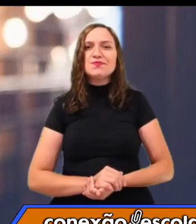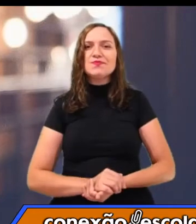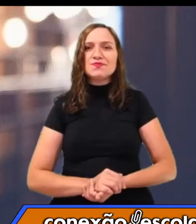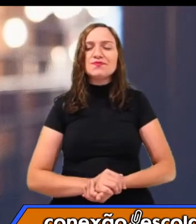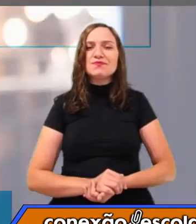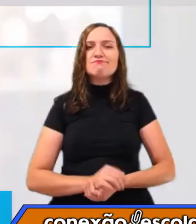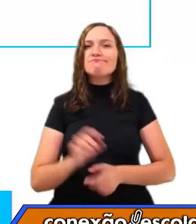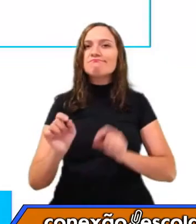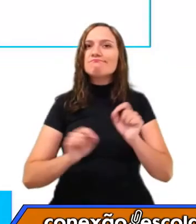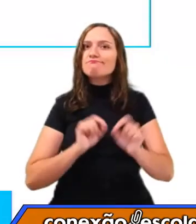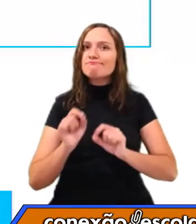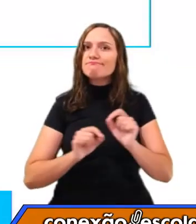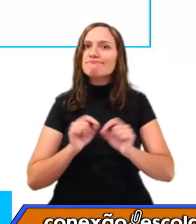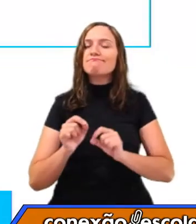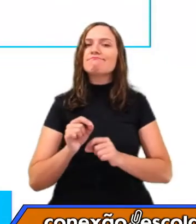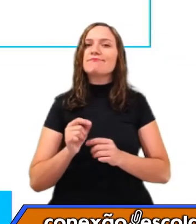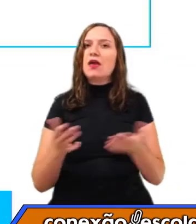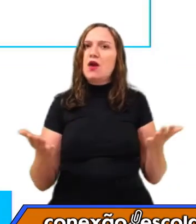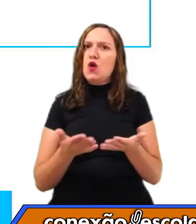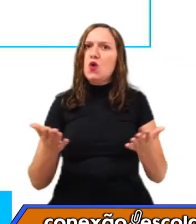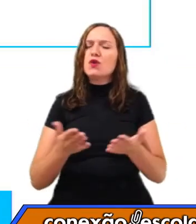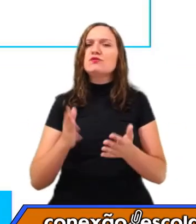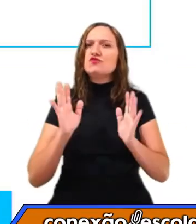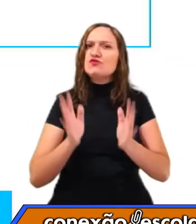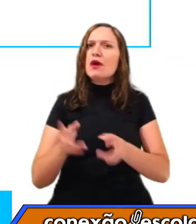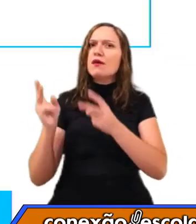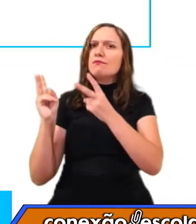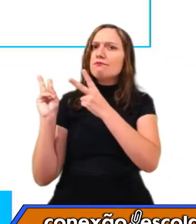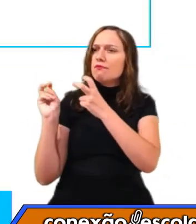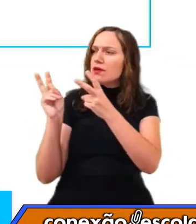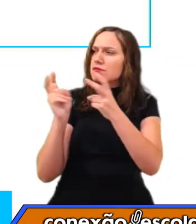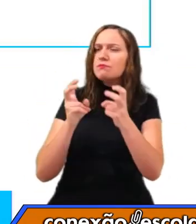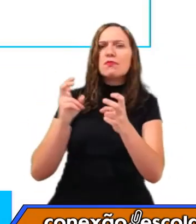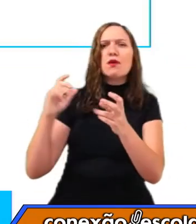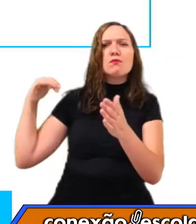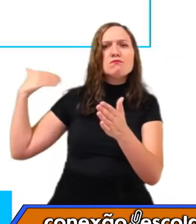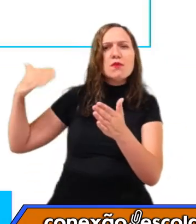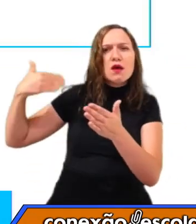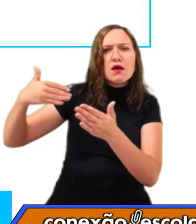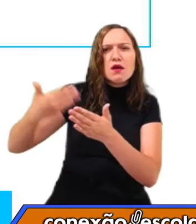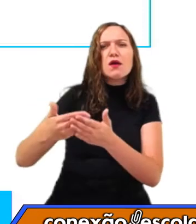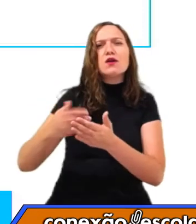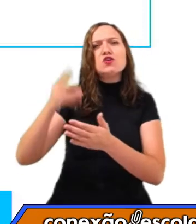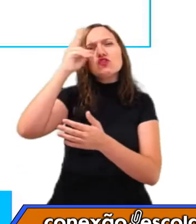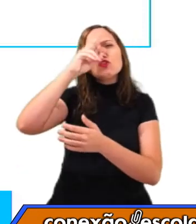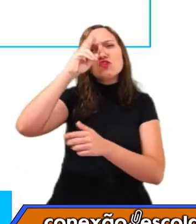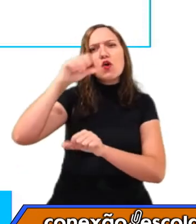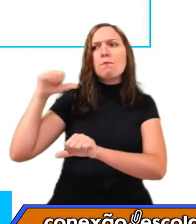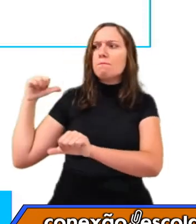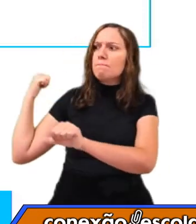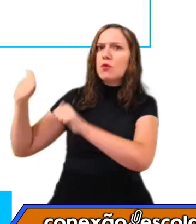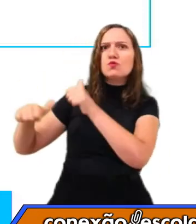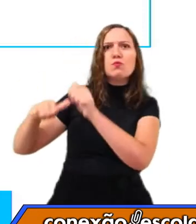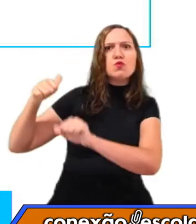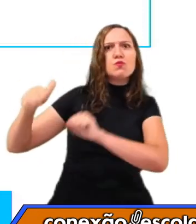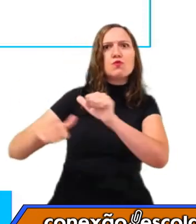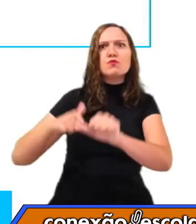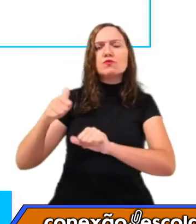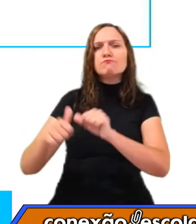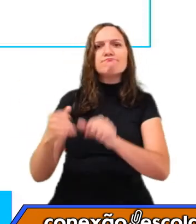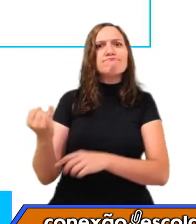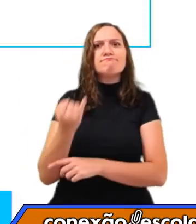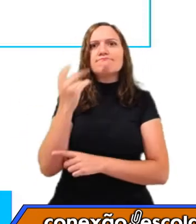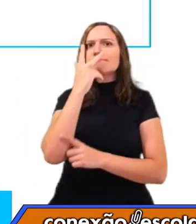É o seguinte: esses grandes momentos históricos, né, os momentos de grandes mudanças históricas, costumam ser